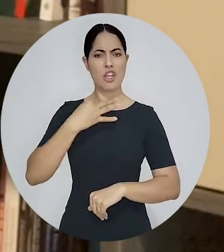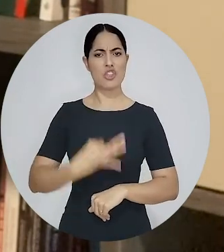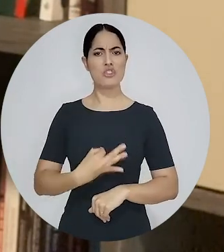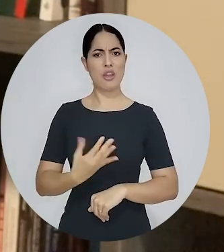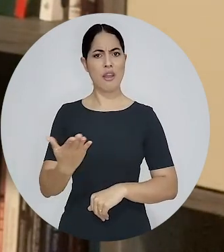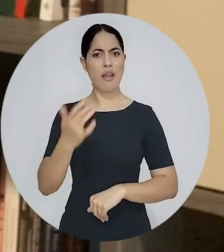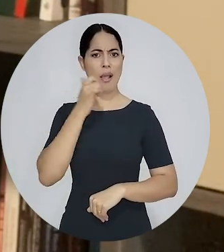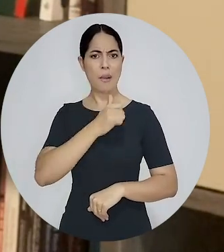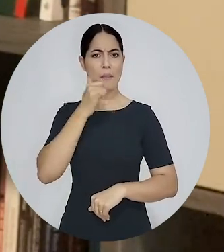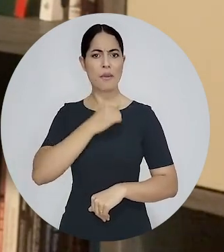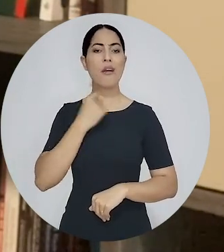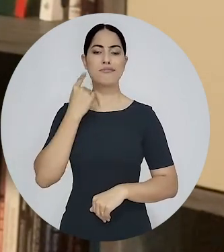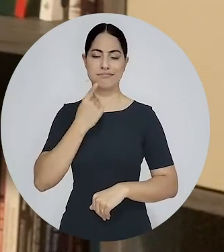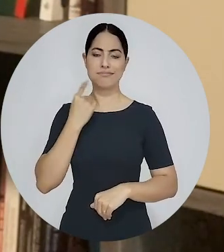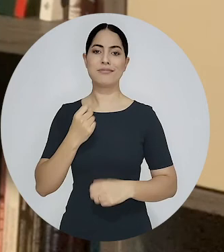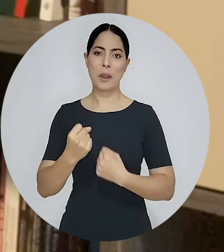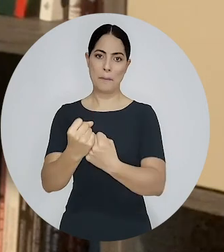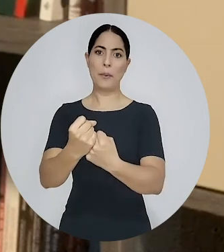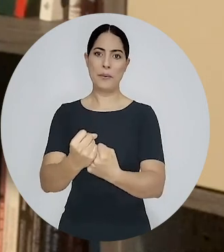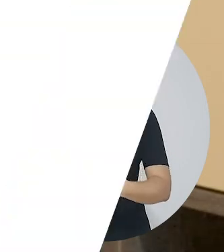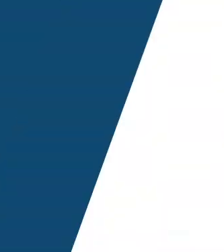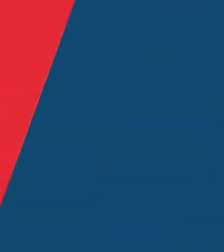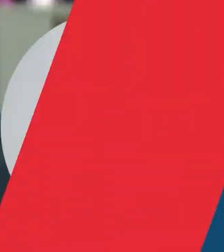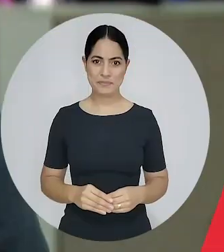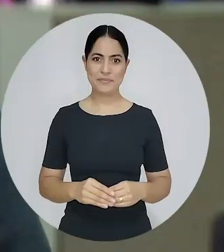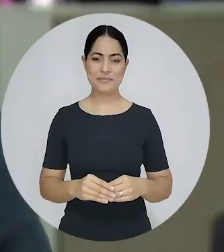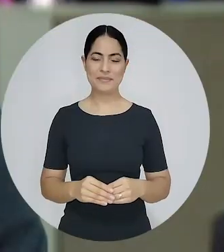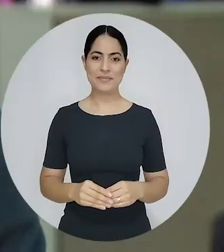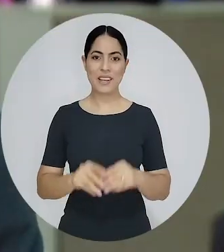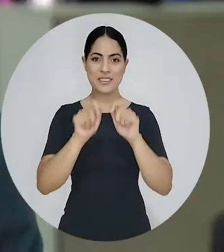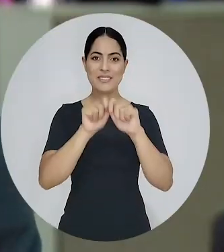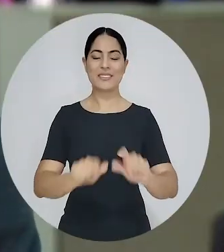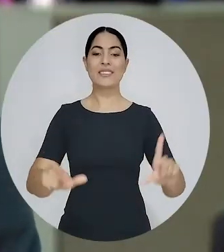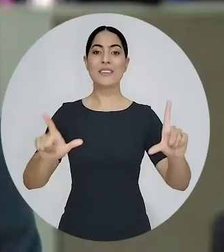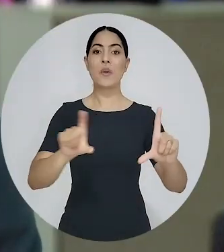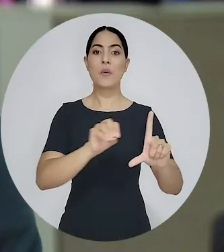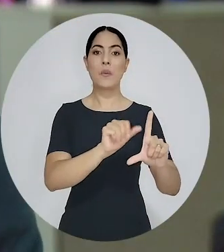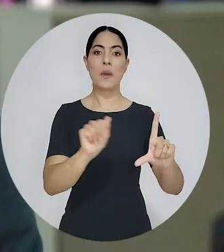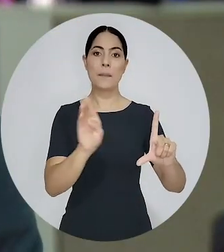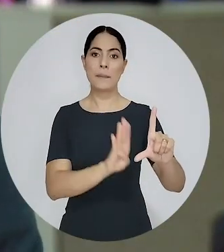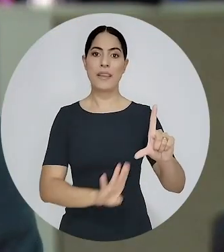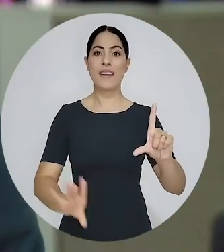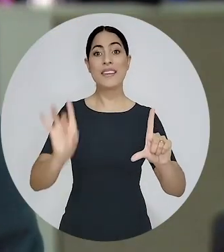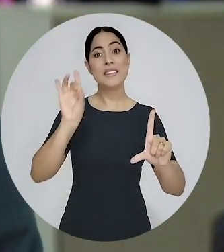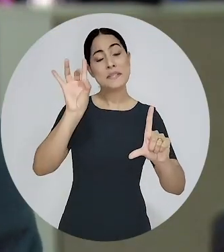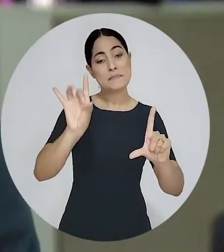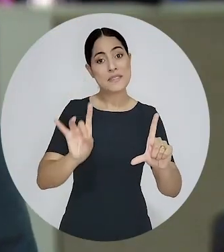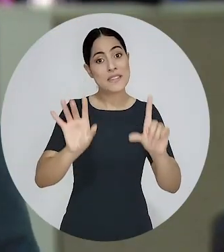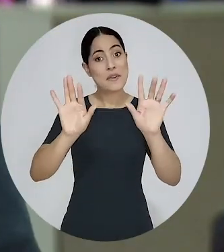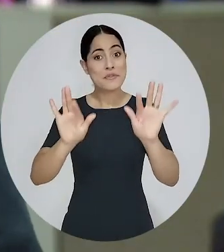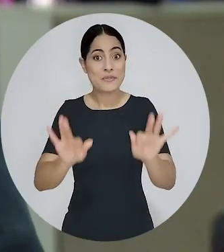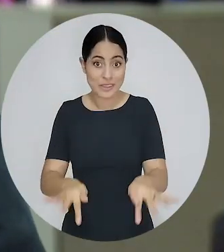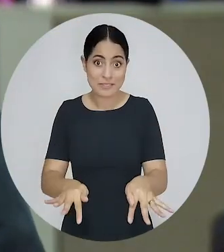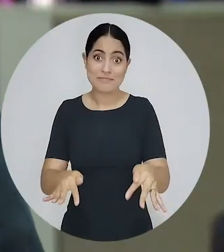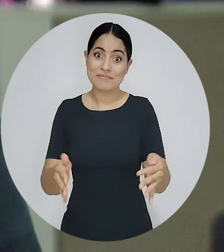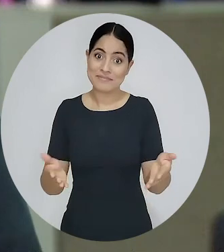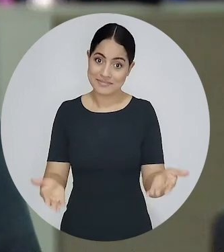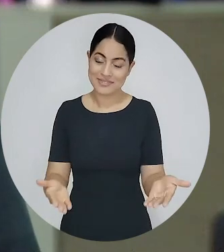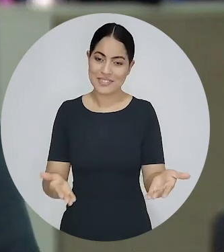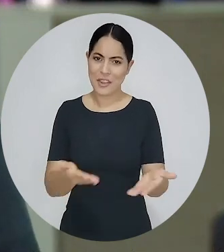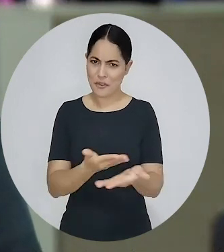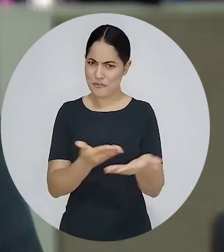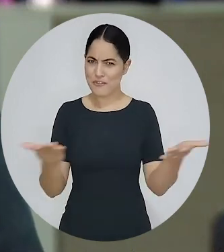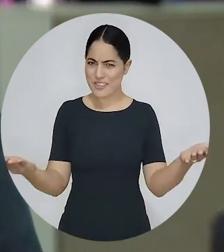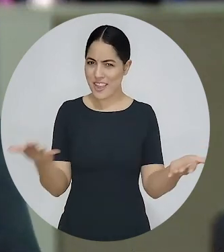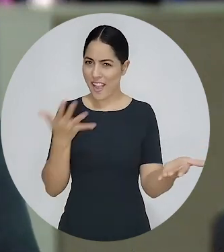sua dignidade como mulher e também como advogada. Este programa especial da Ordem dos Advogados do Brasil fica